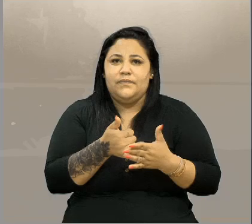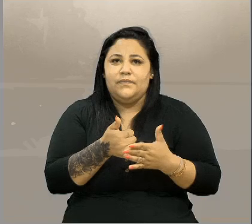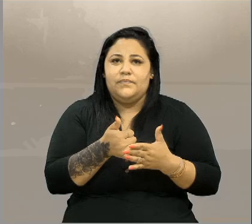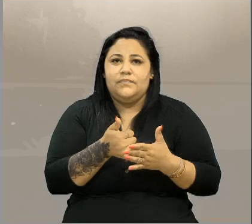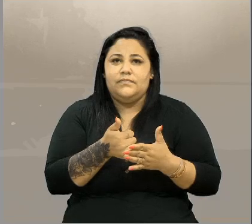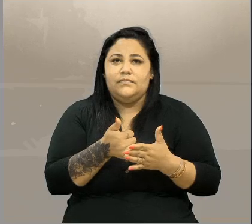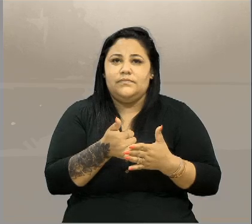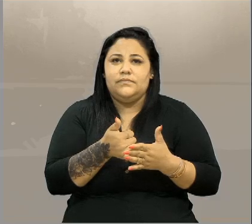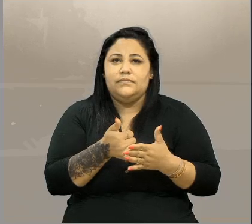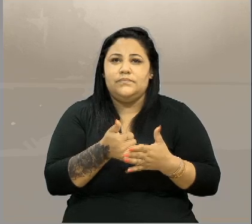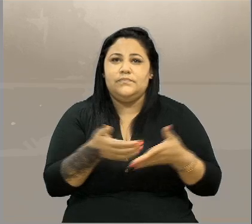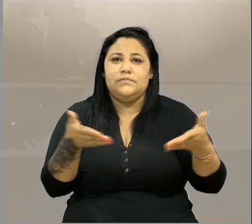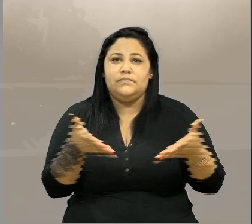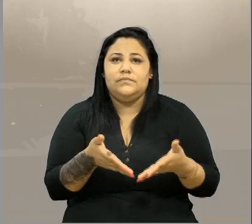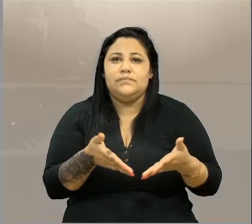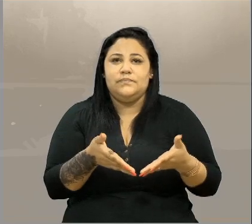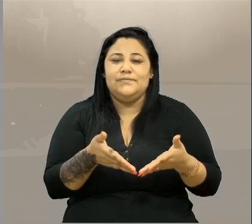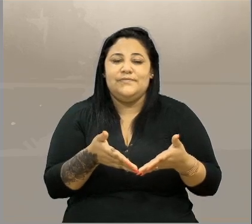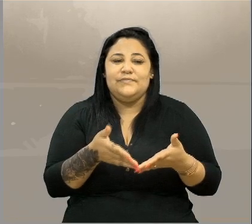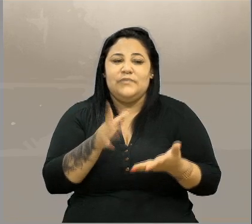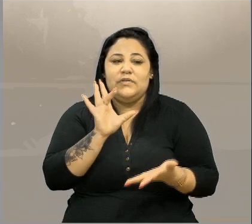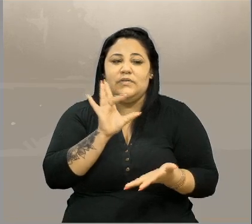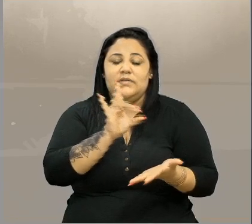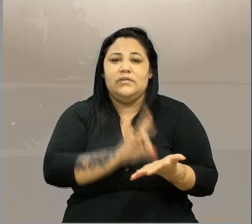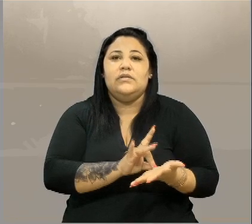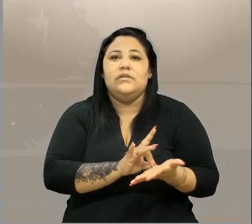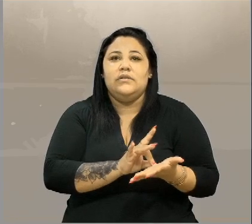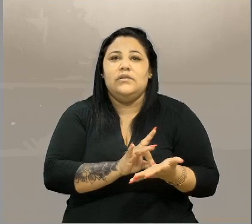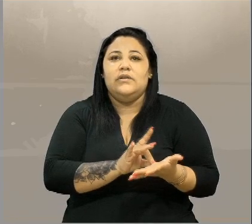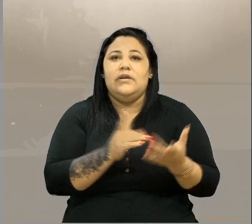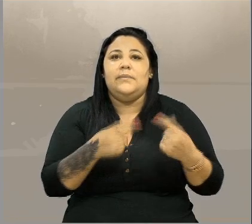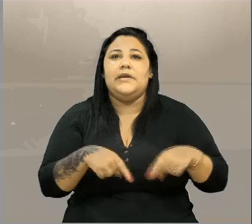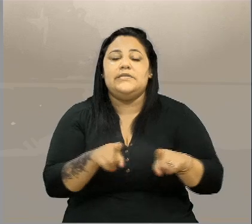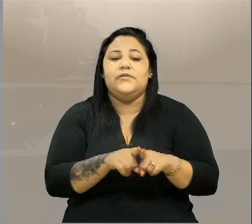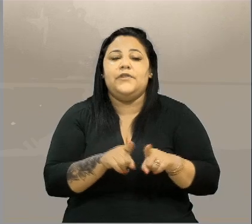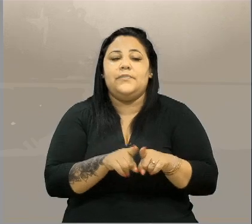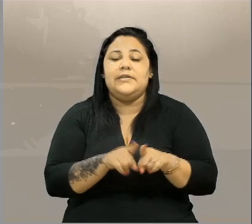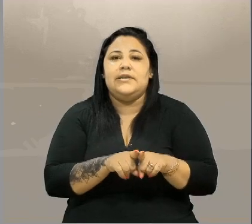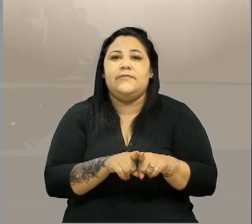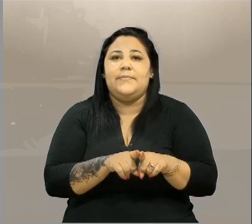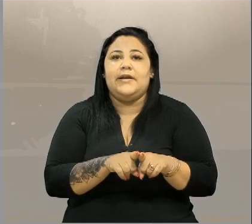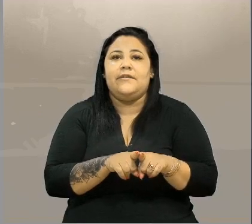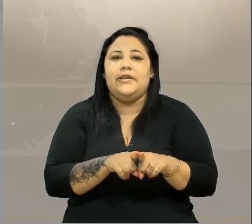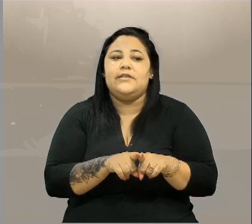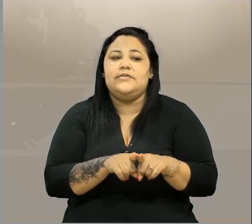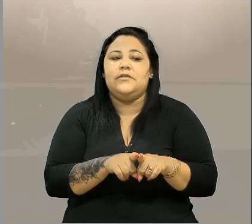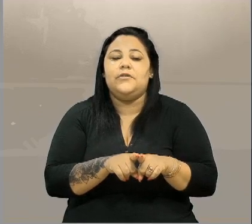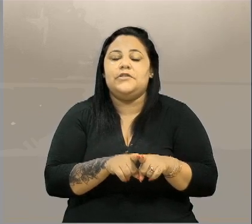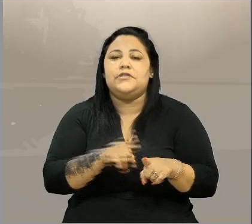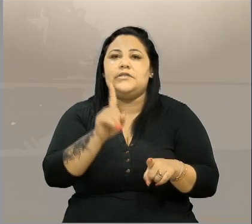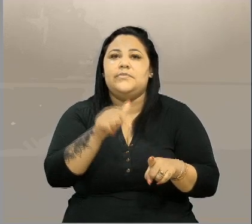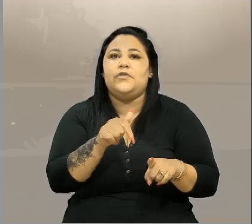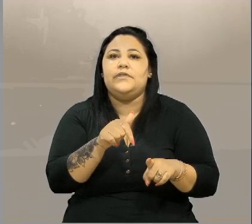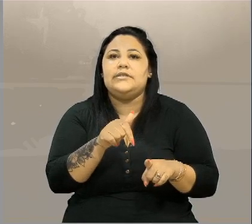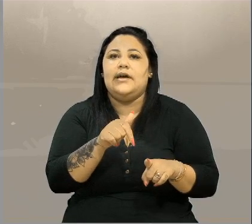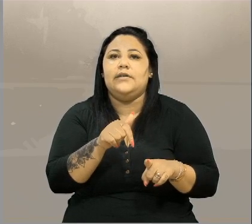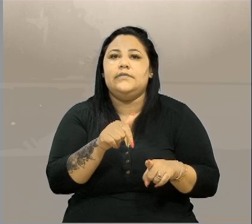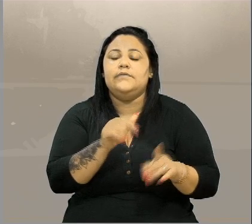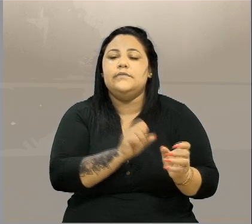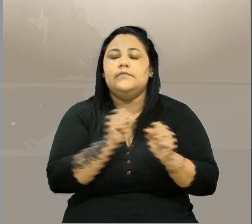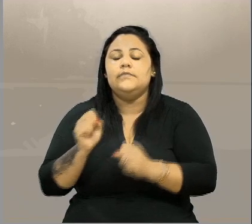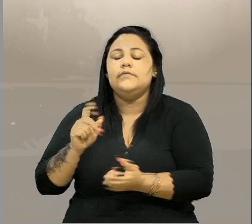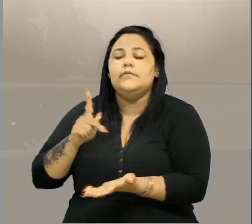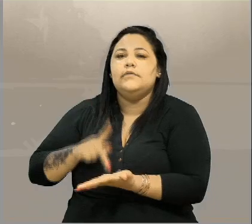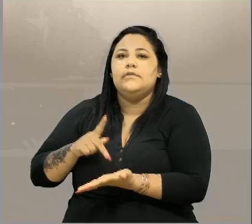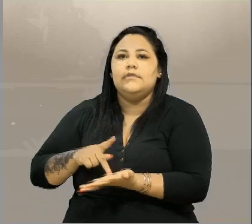falando sobre regularização fundiária, né, mas mais do que uma reunião para ir lá e falar, reuniões que foram de fato